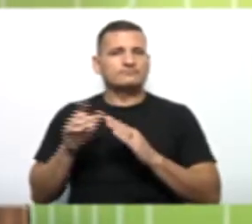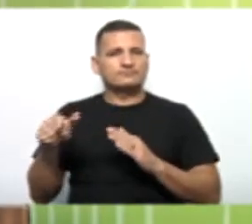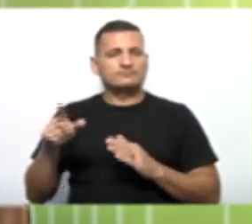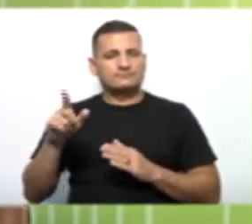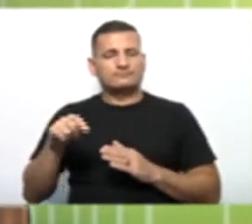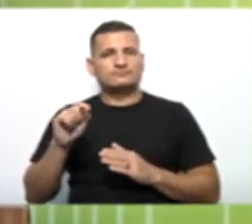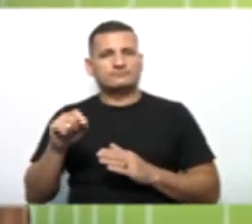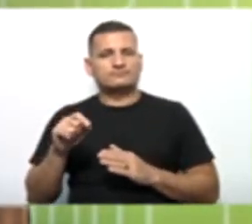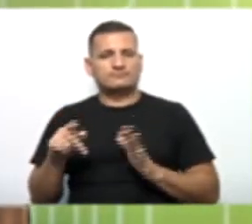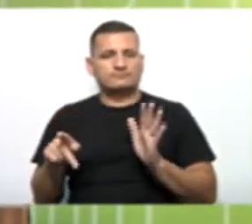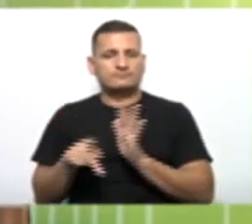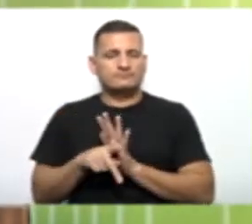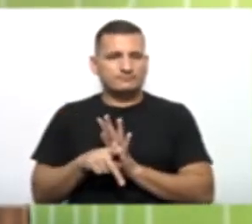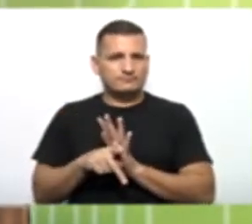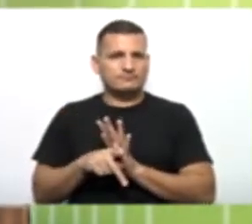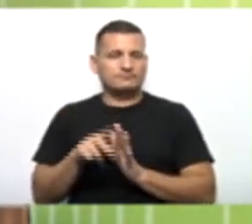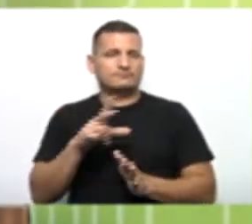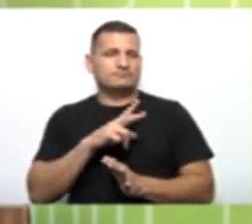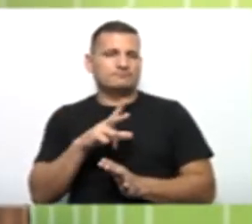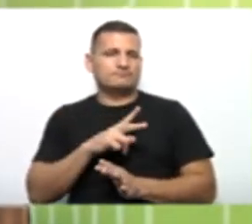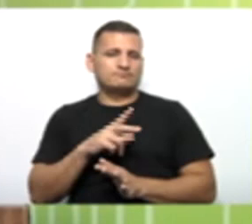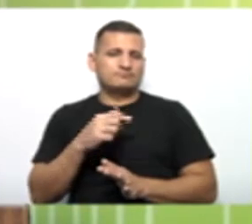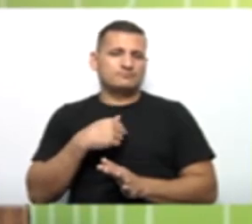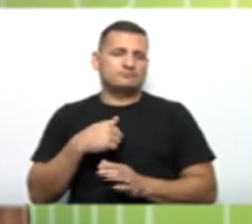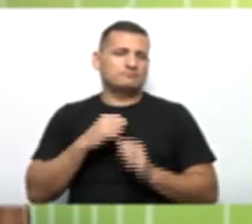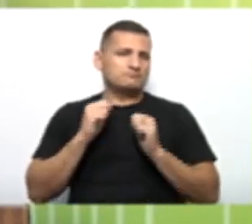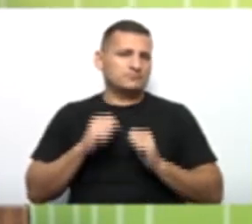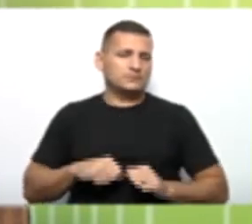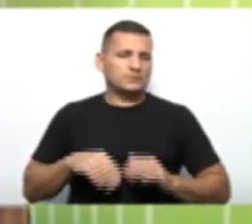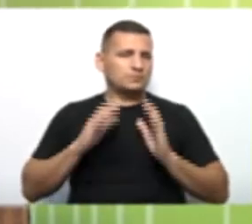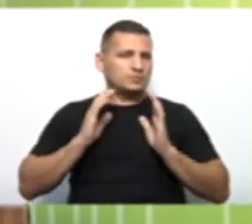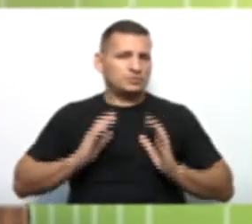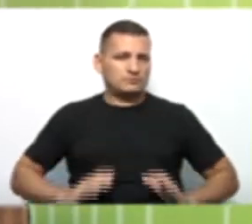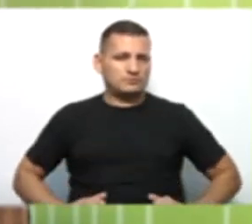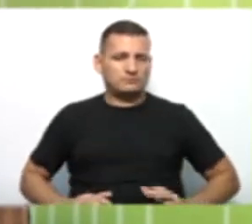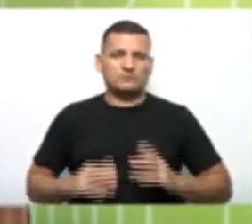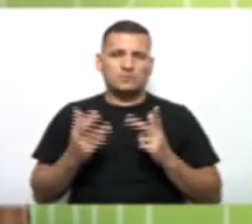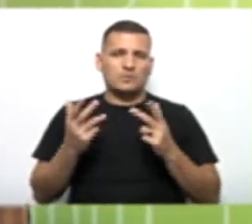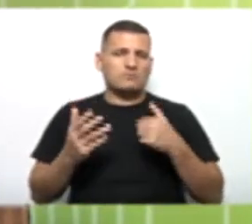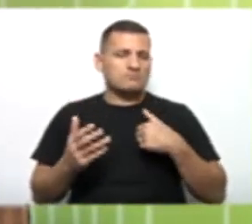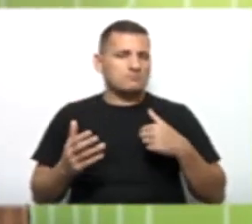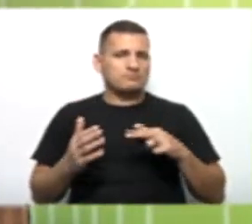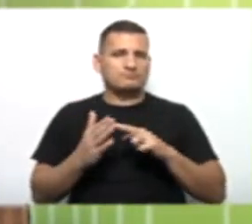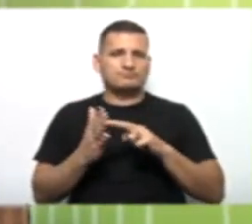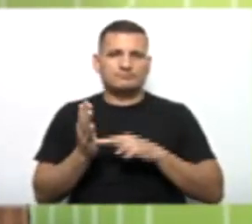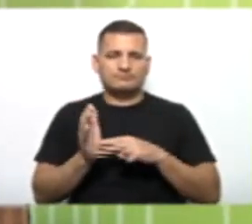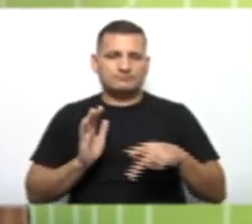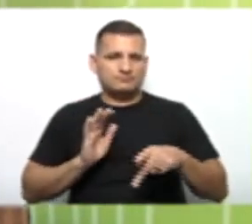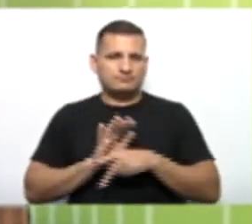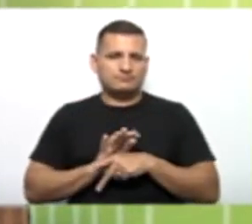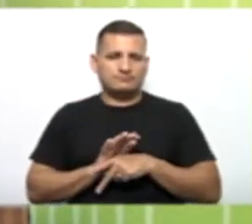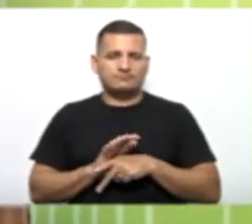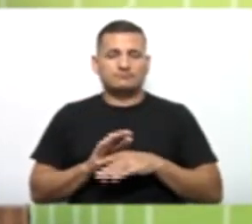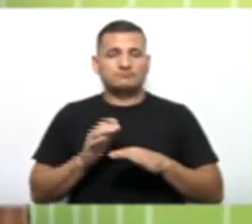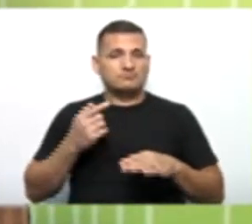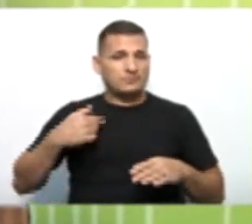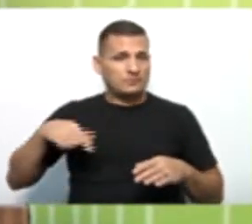espaço privado onde eu posso me comportar conforme as minhas regras nós